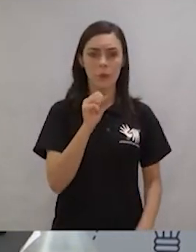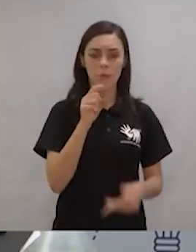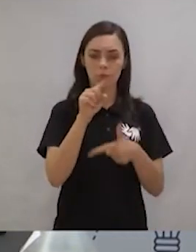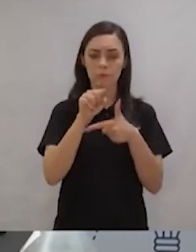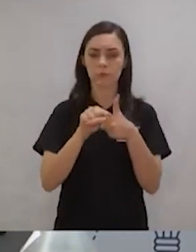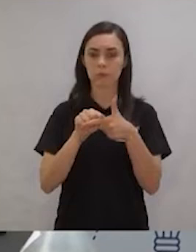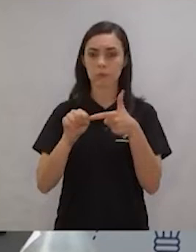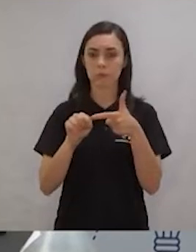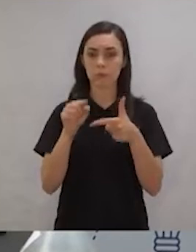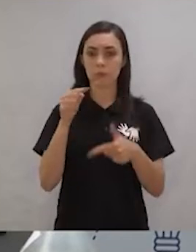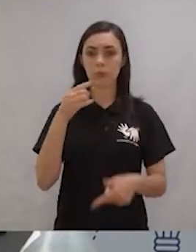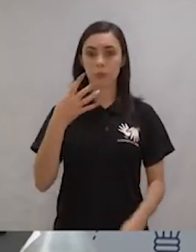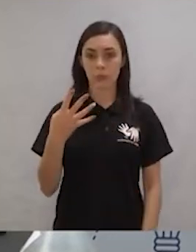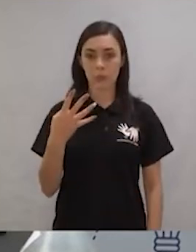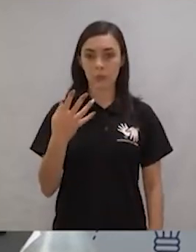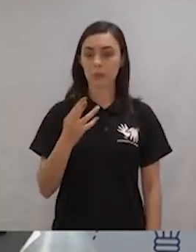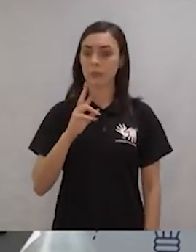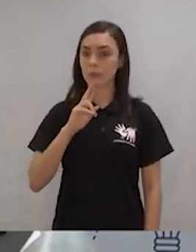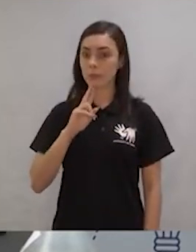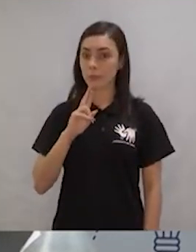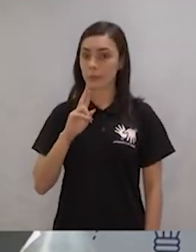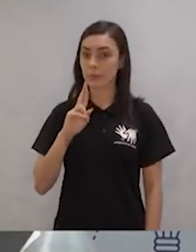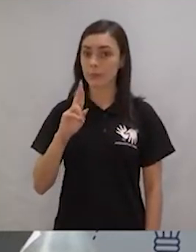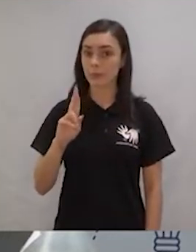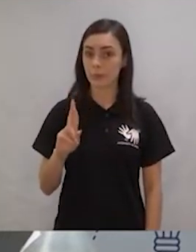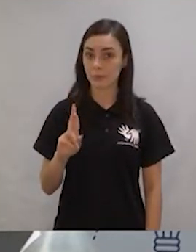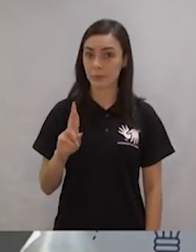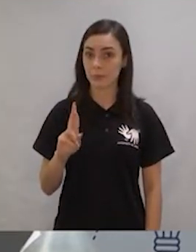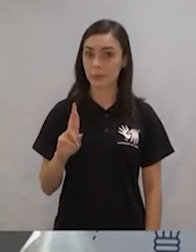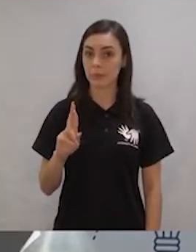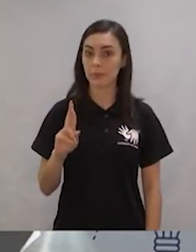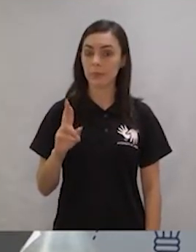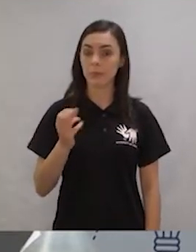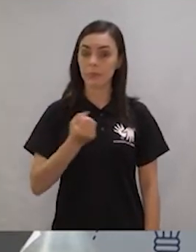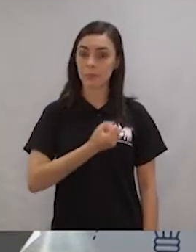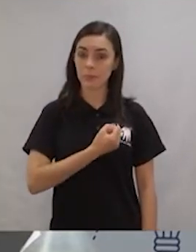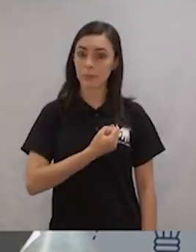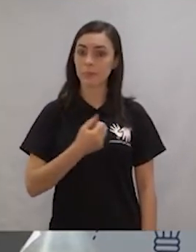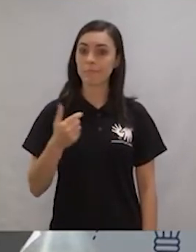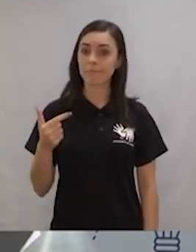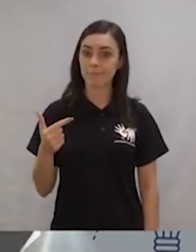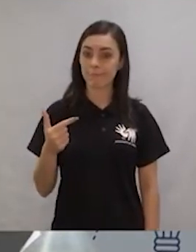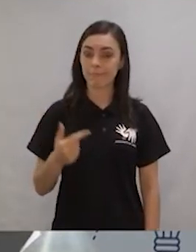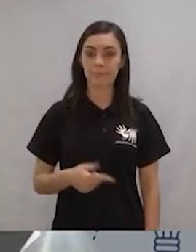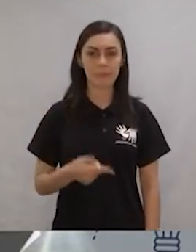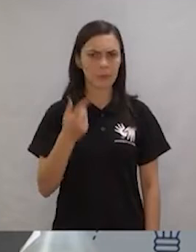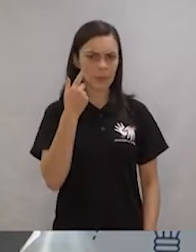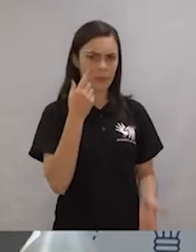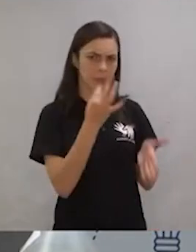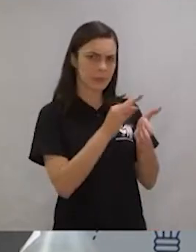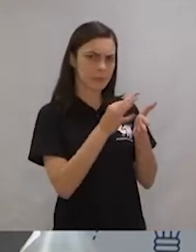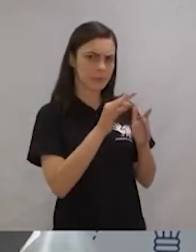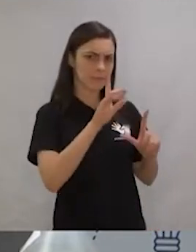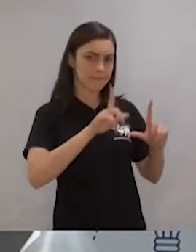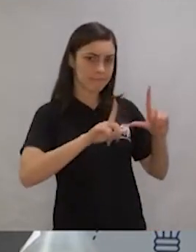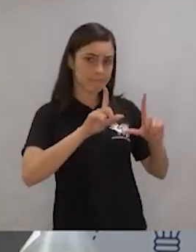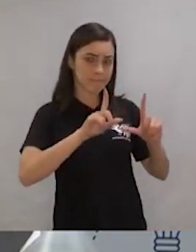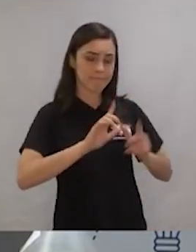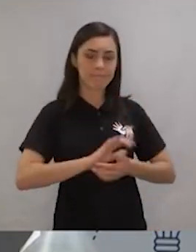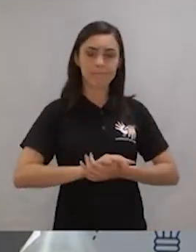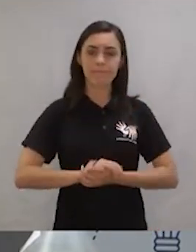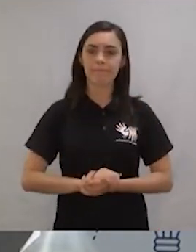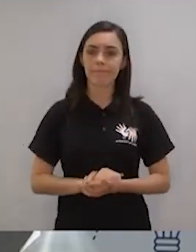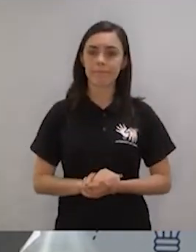8 divididos por 4 é 2. Vamos conferir na tela?